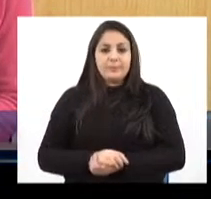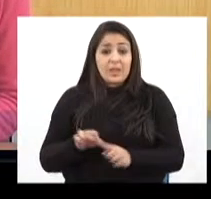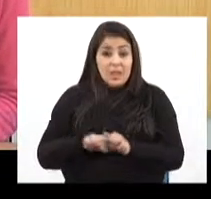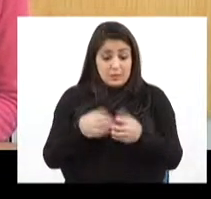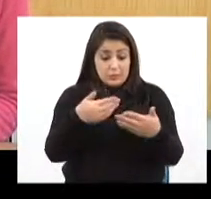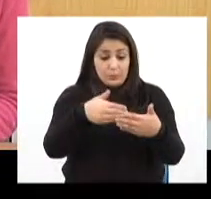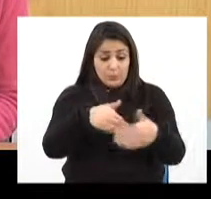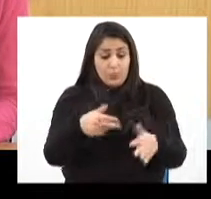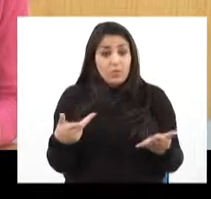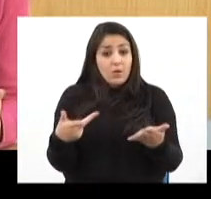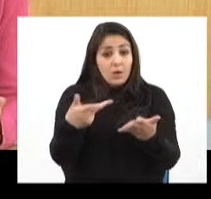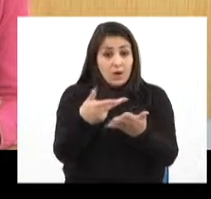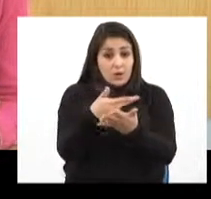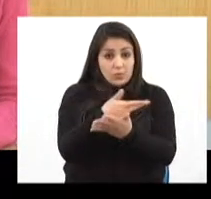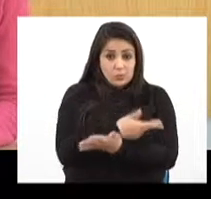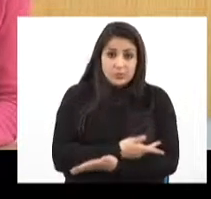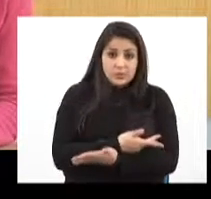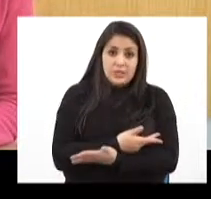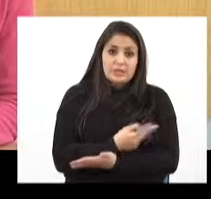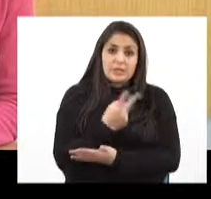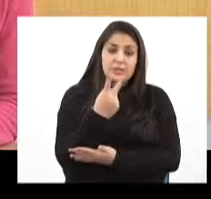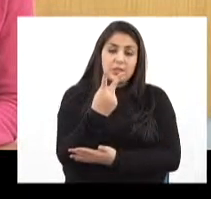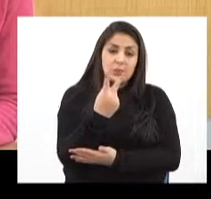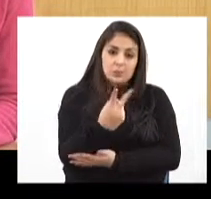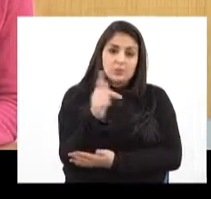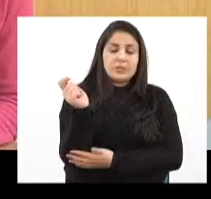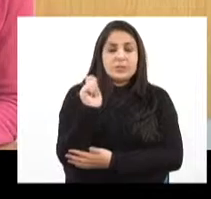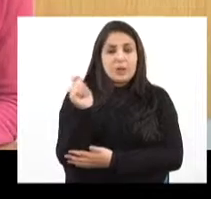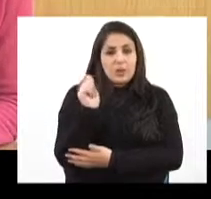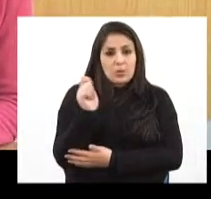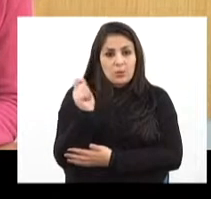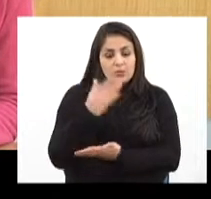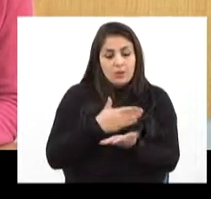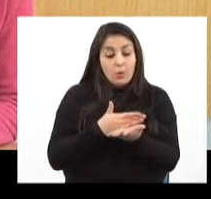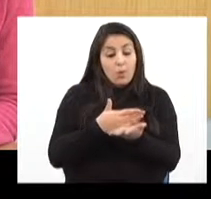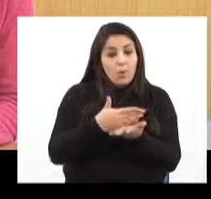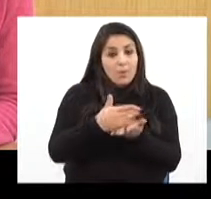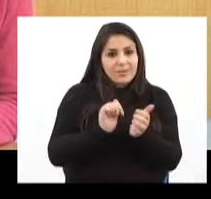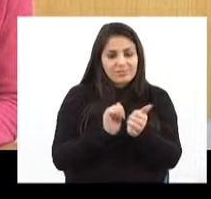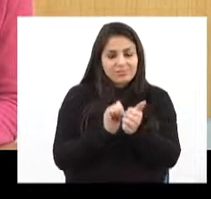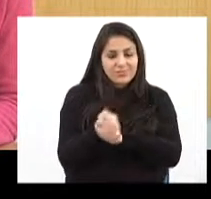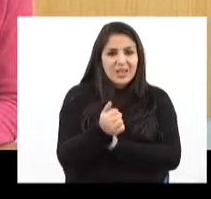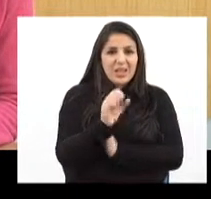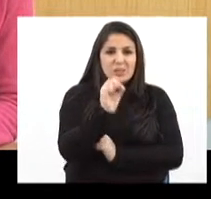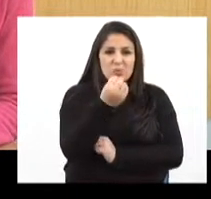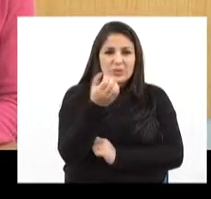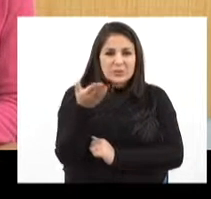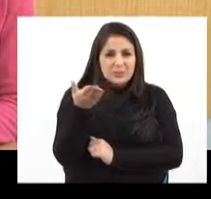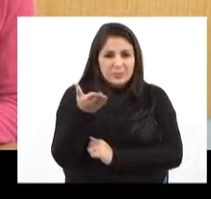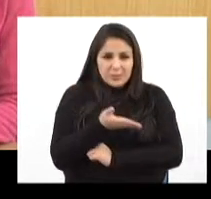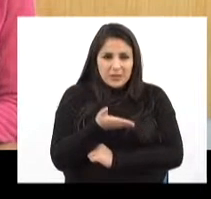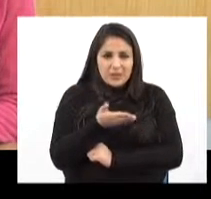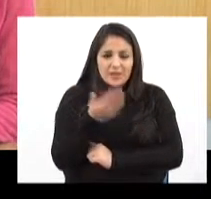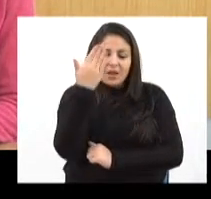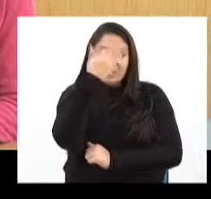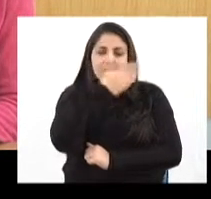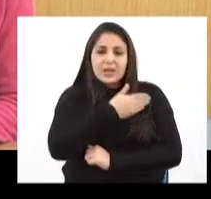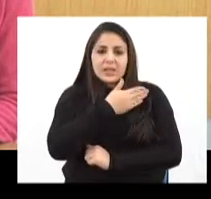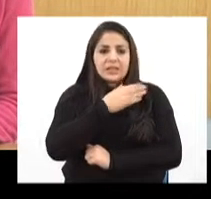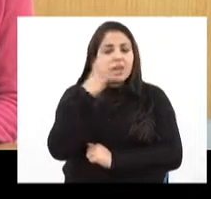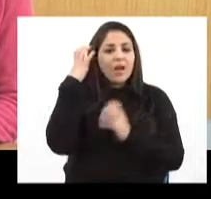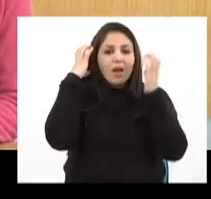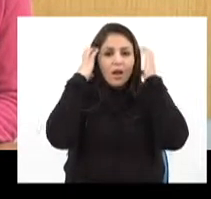www.pmpf.rs.gov.br. As provas acontecem no dia 2 de agosto, com largada às 8h30 da manhã, em frente à